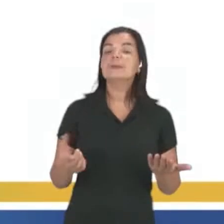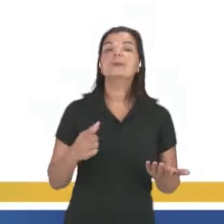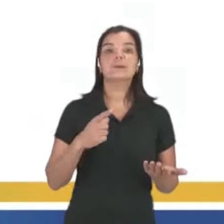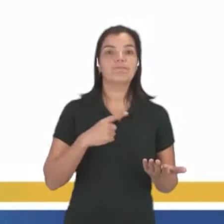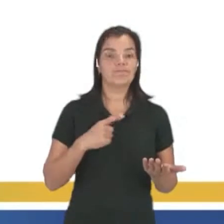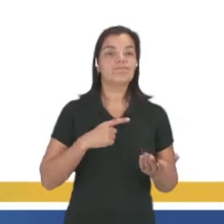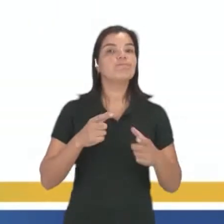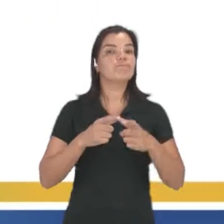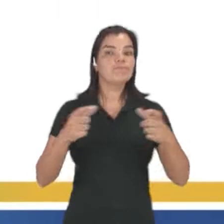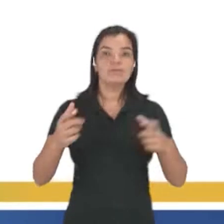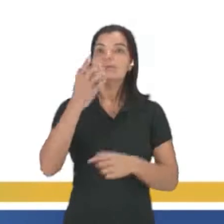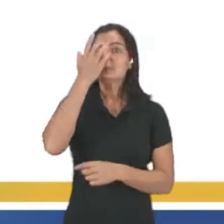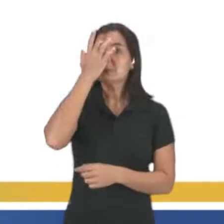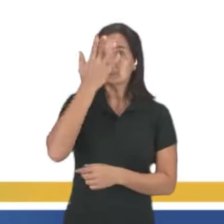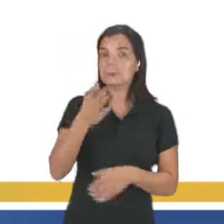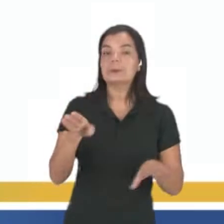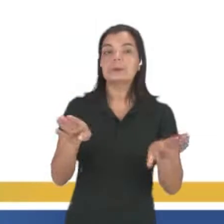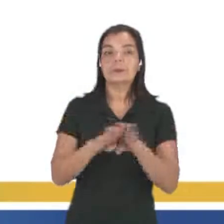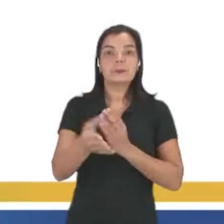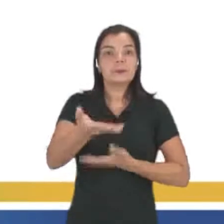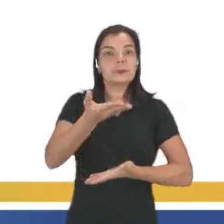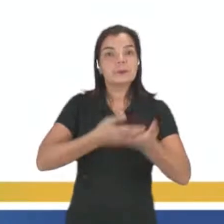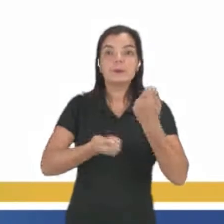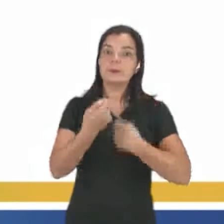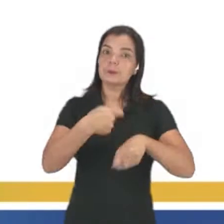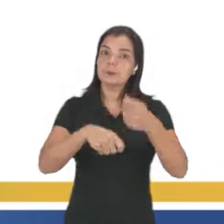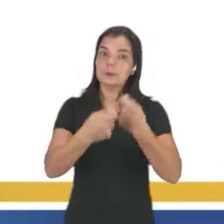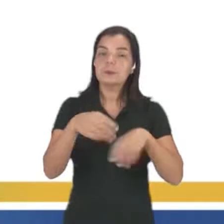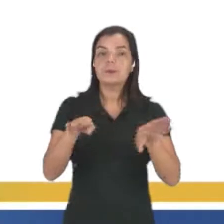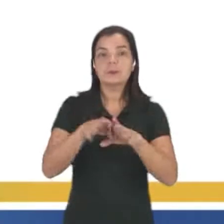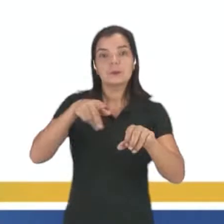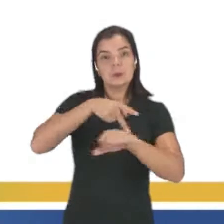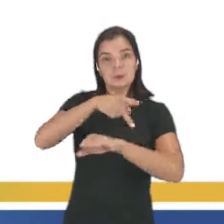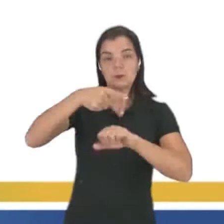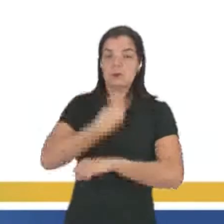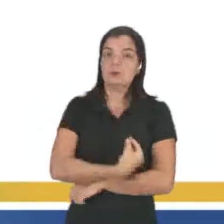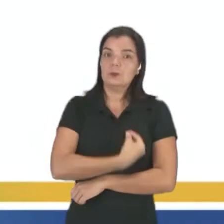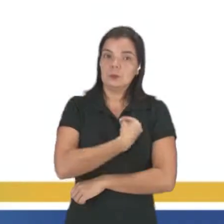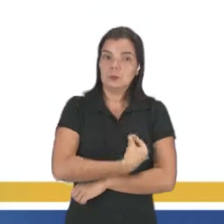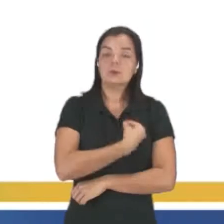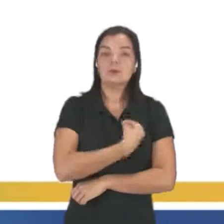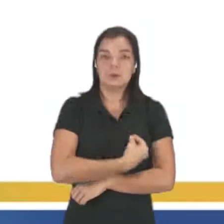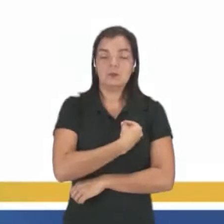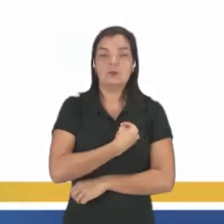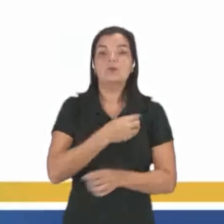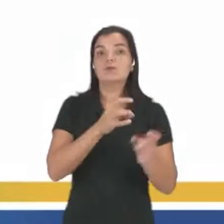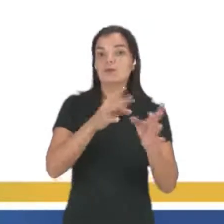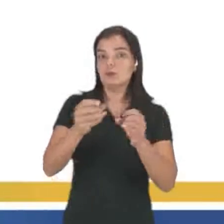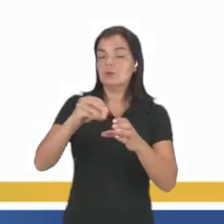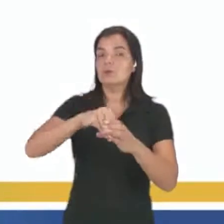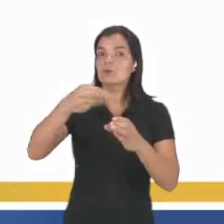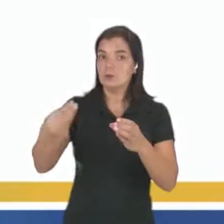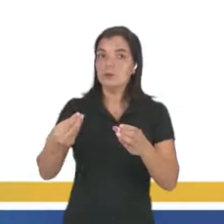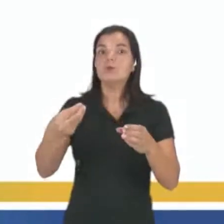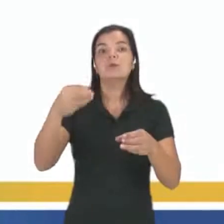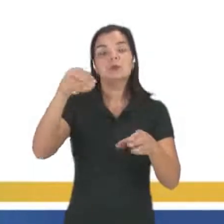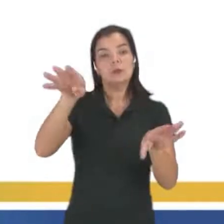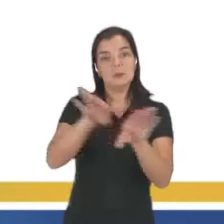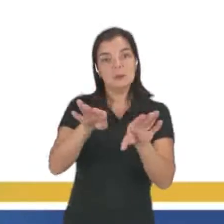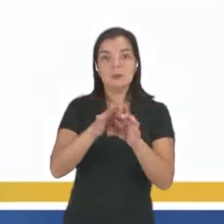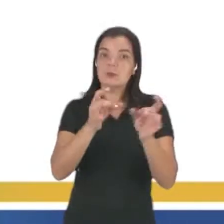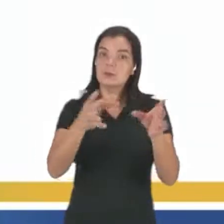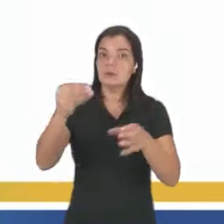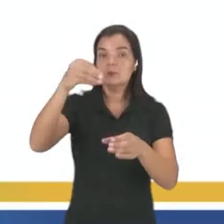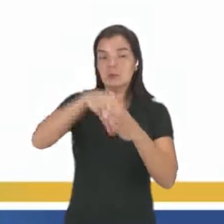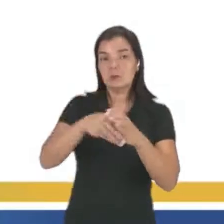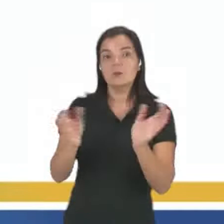um grande facilitador da relação econômica entre os países envolvidos nas exportações e importações, os